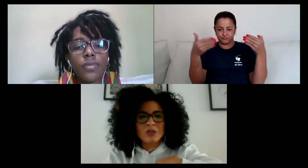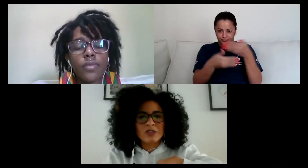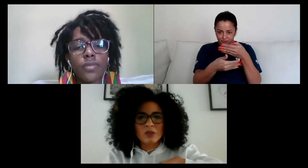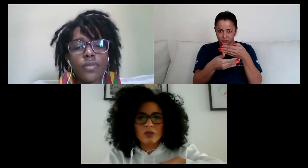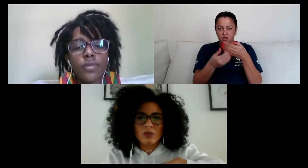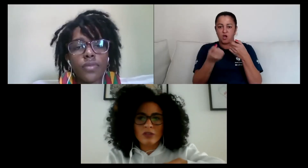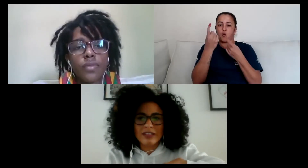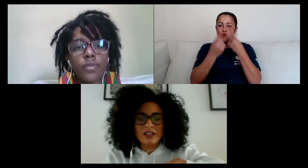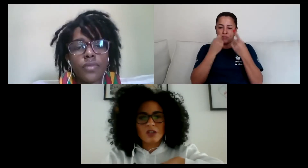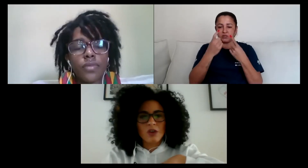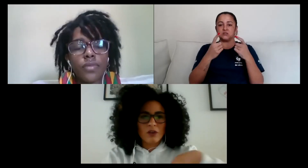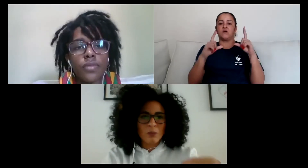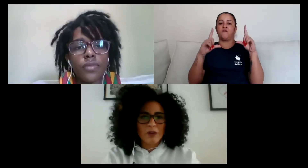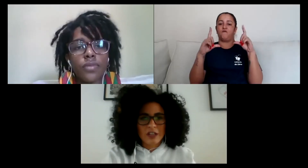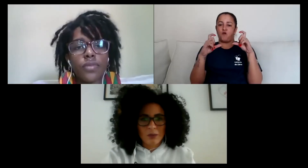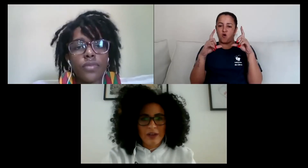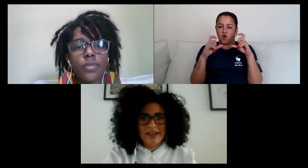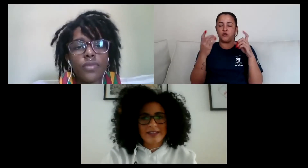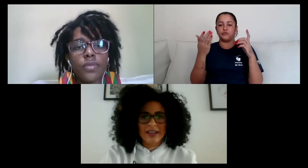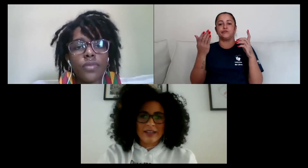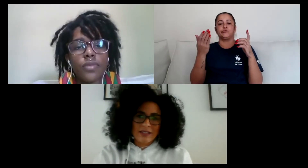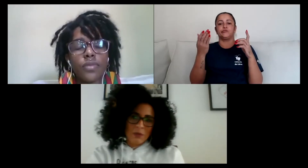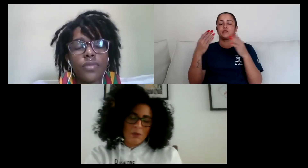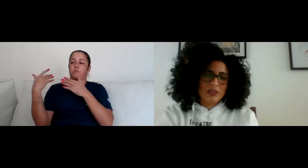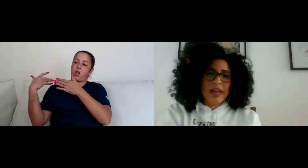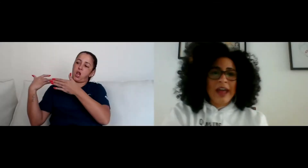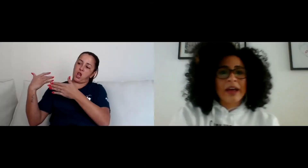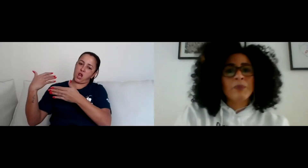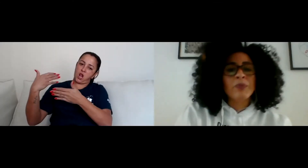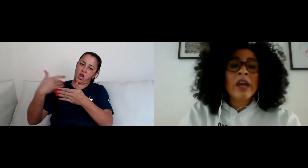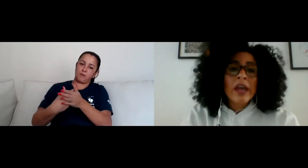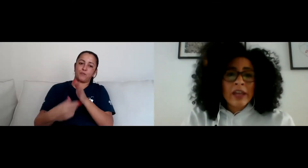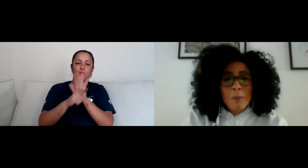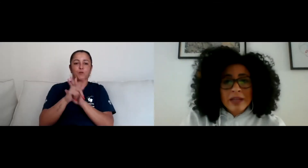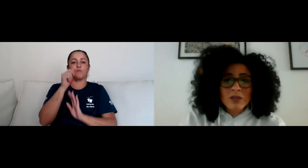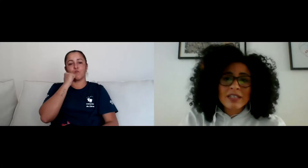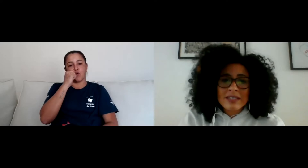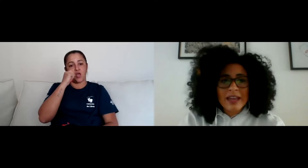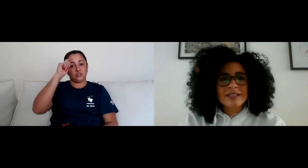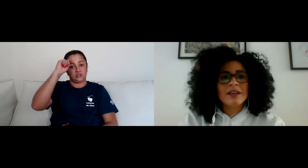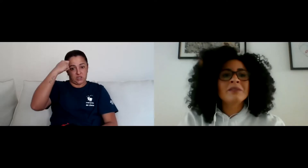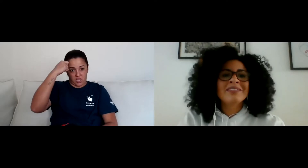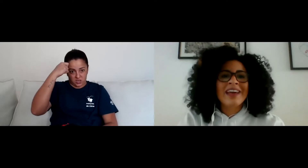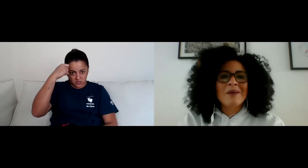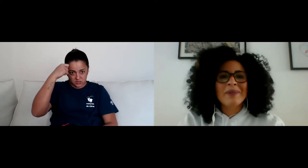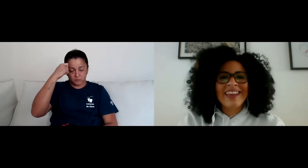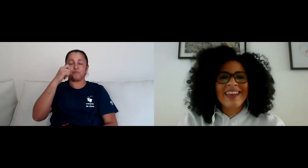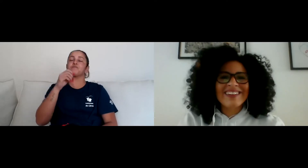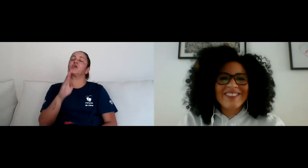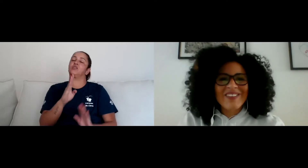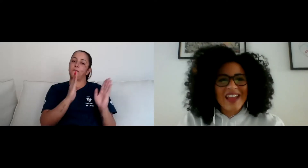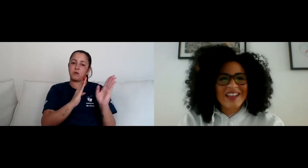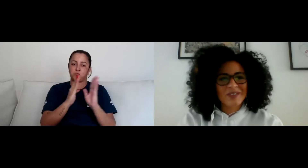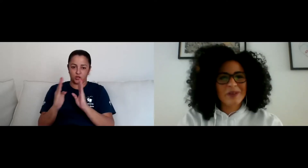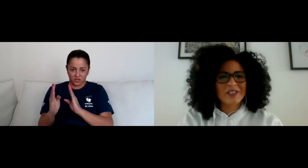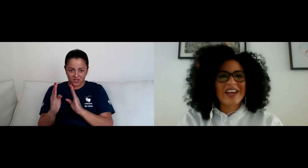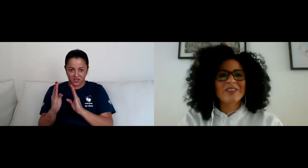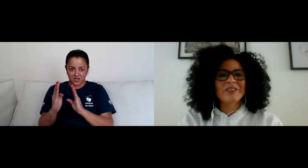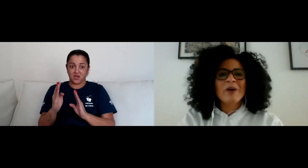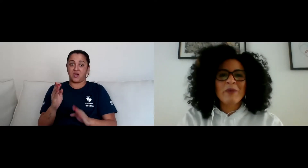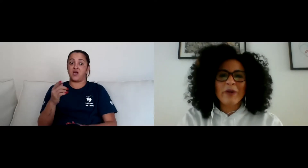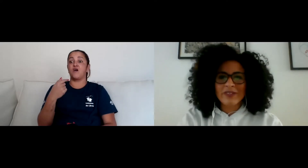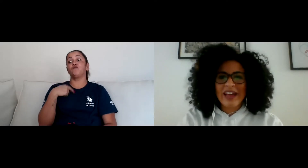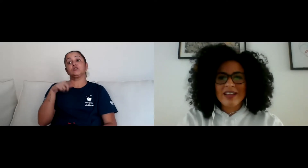algumas fotos da trajetória do projeto Mulheres Negras na Biblioteca. E eu peço licença, para quem ainda não